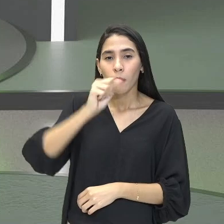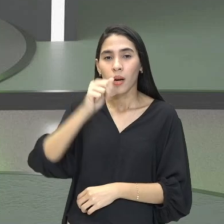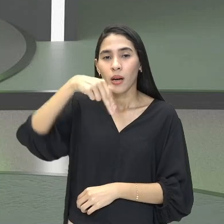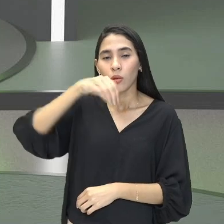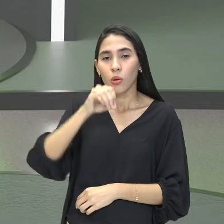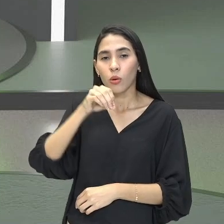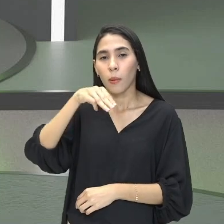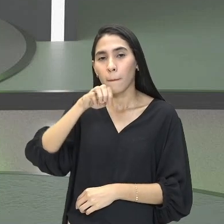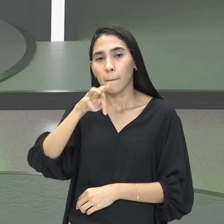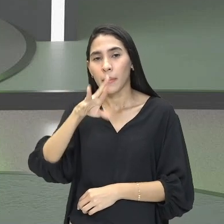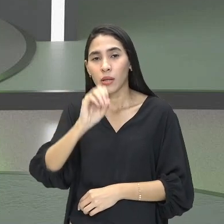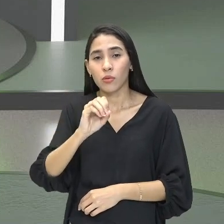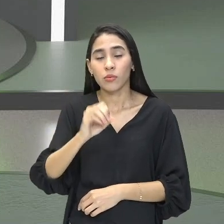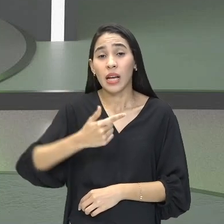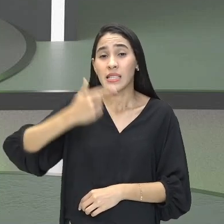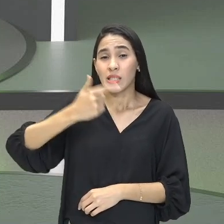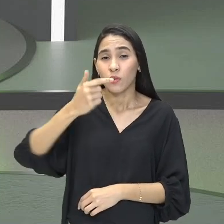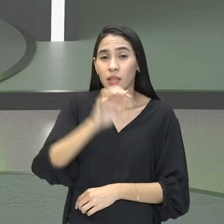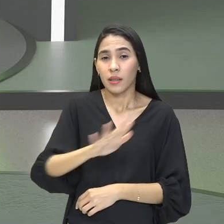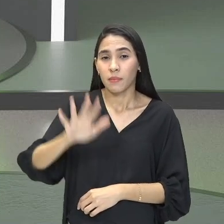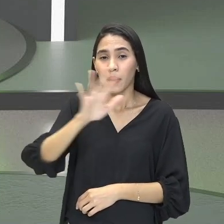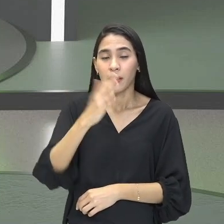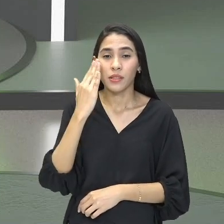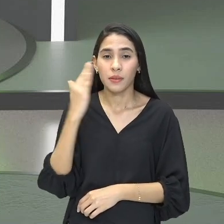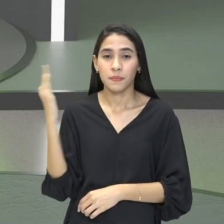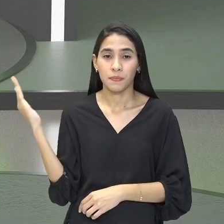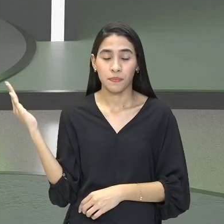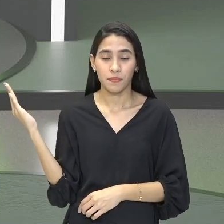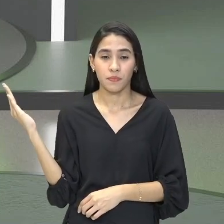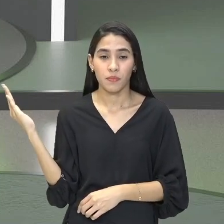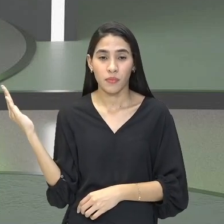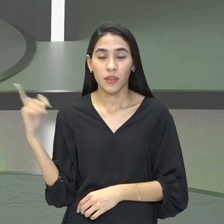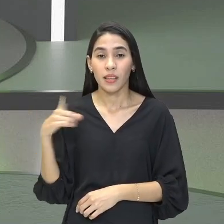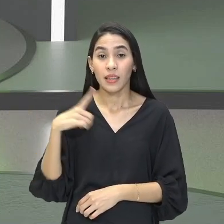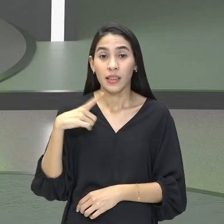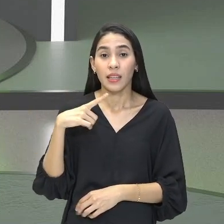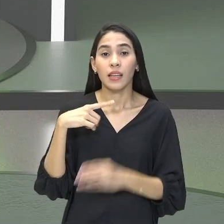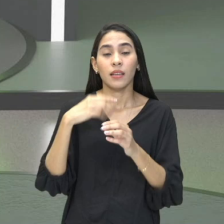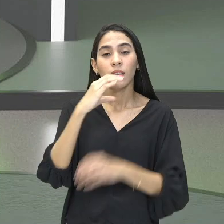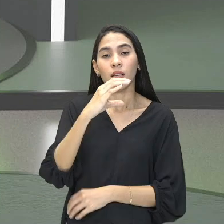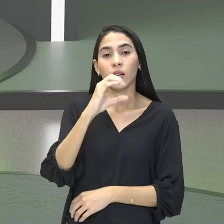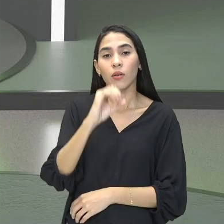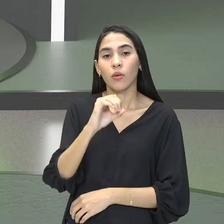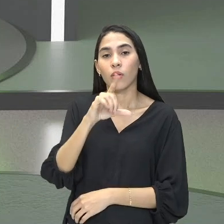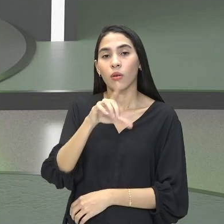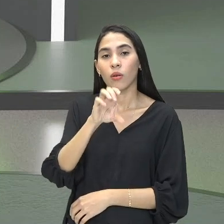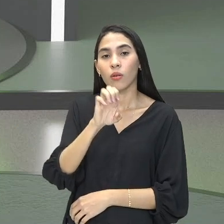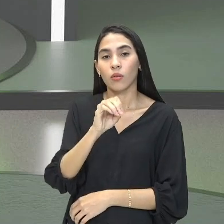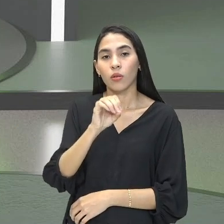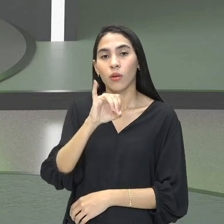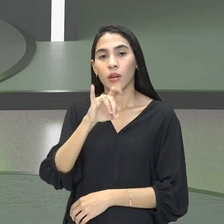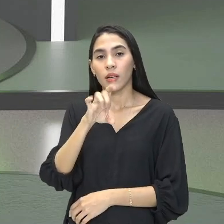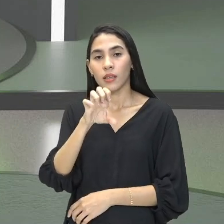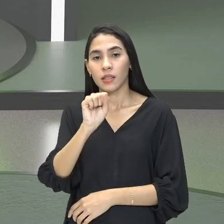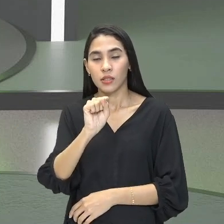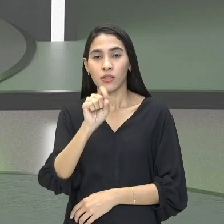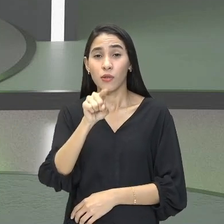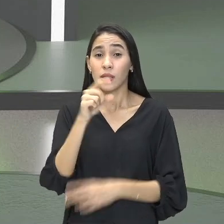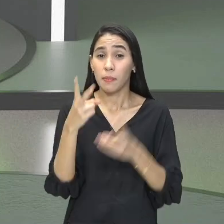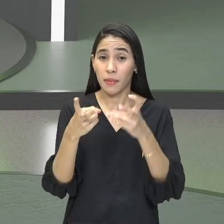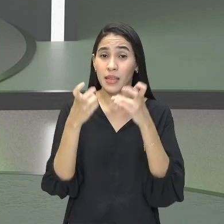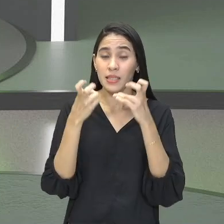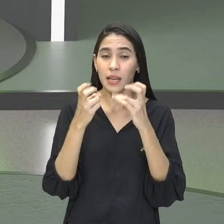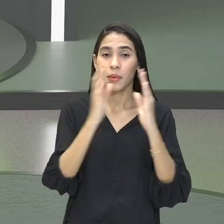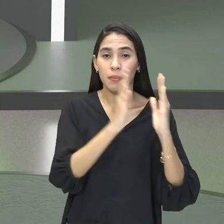No segundo esquema, nós já temos os coloides. Os coloides, observem aí a diferença,